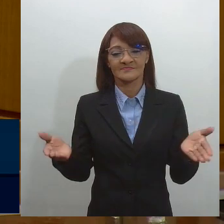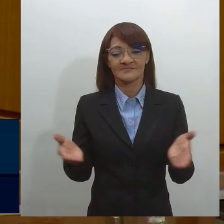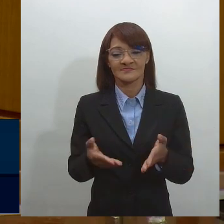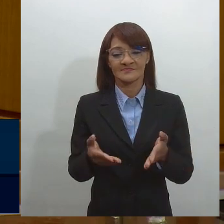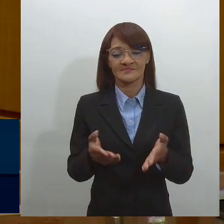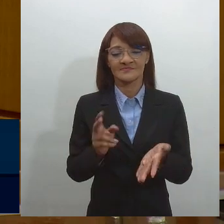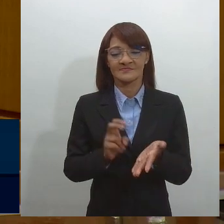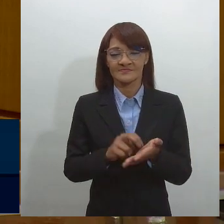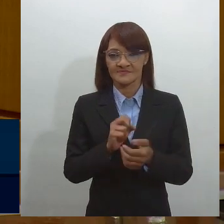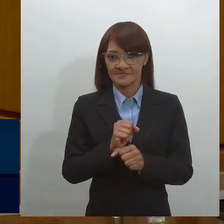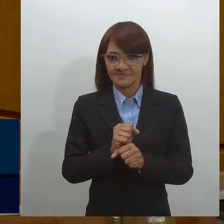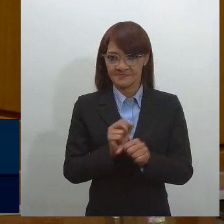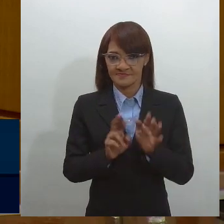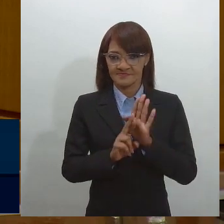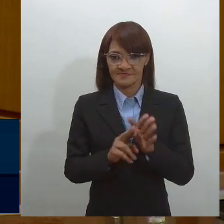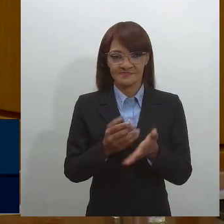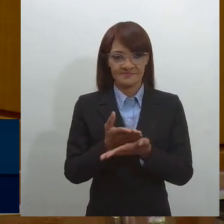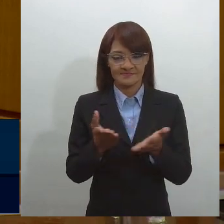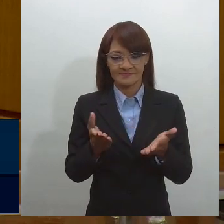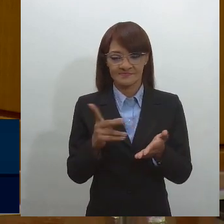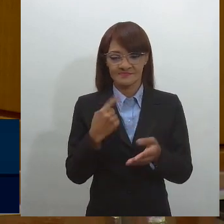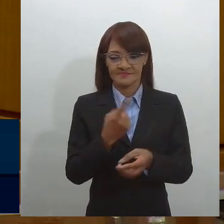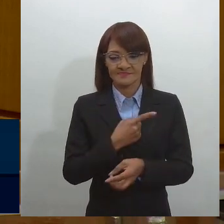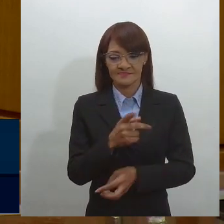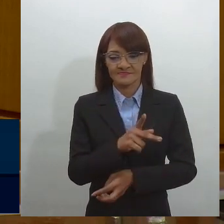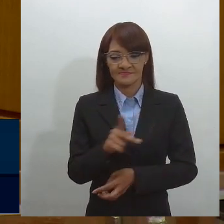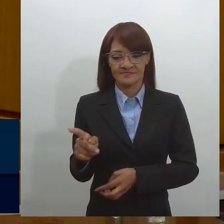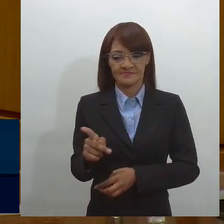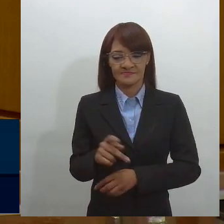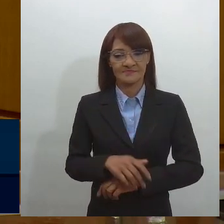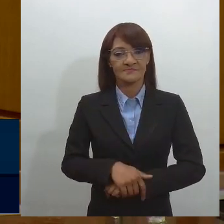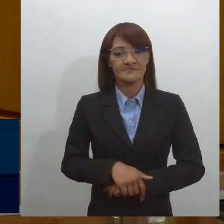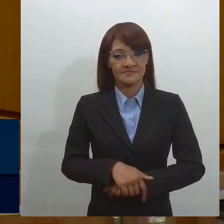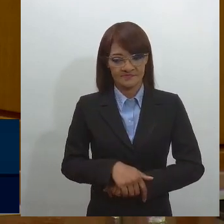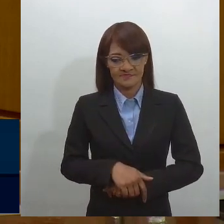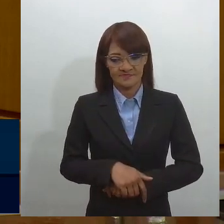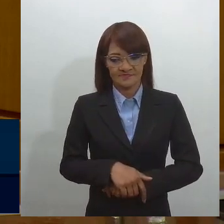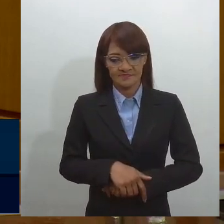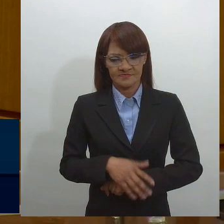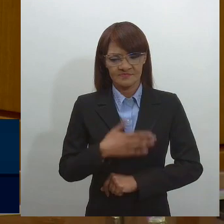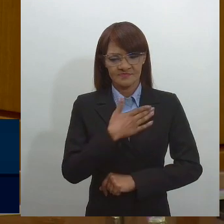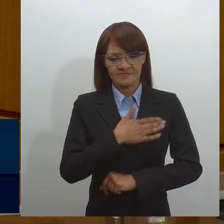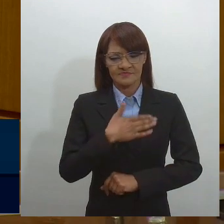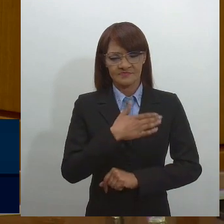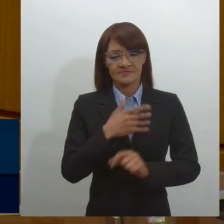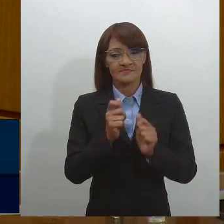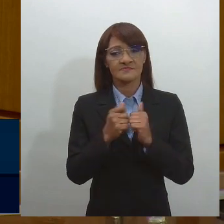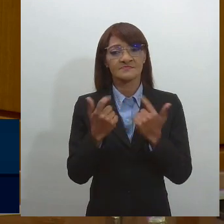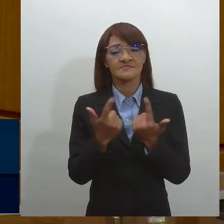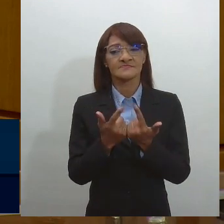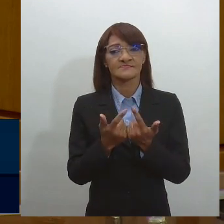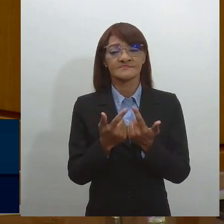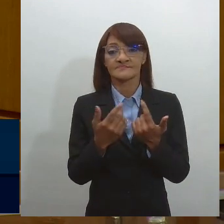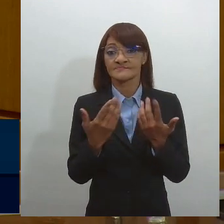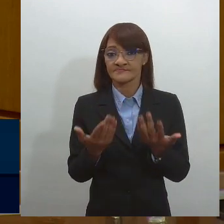na presidência da nossa querida Assembleia Legislativa. Enfim, a minha vinda até aqui